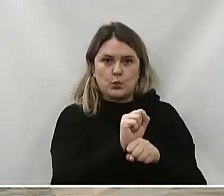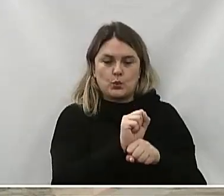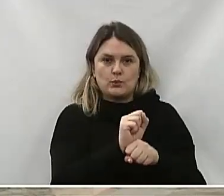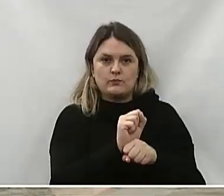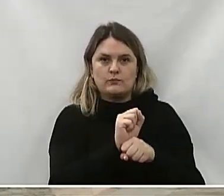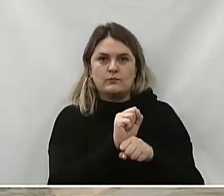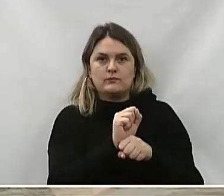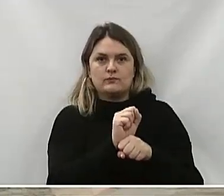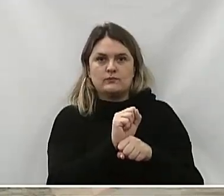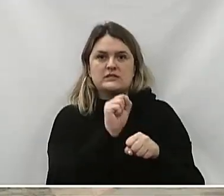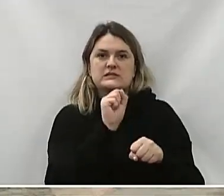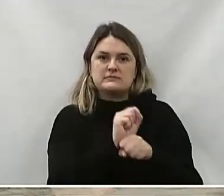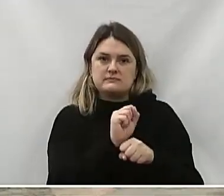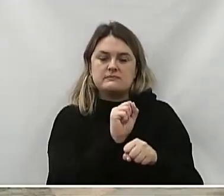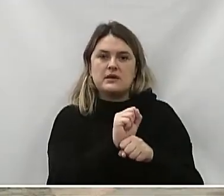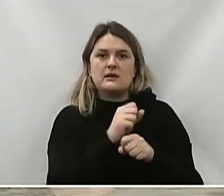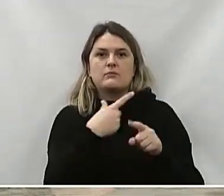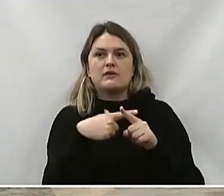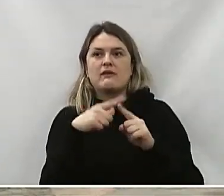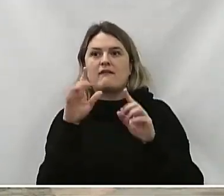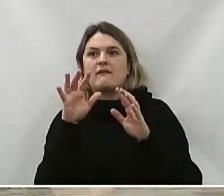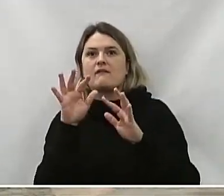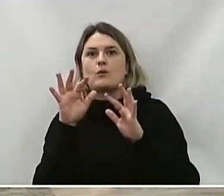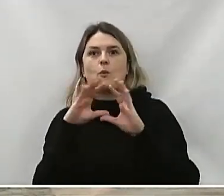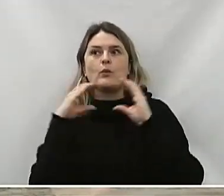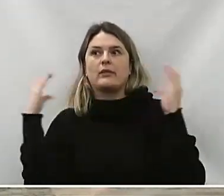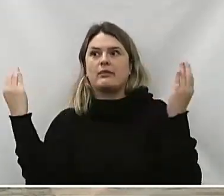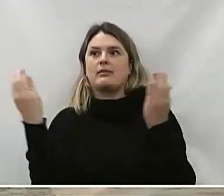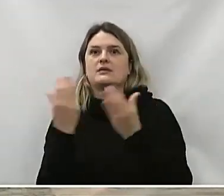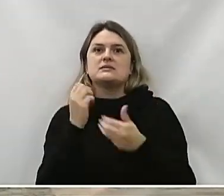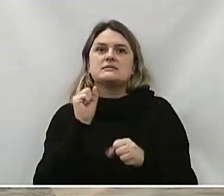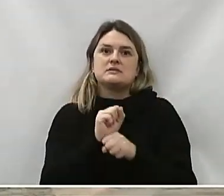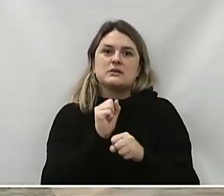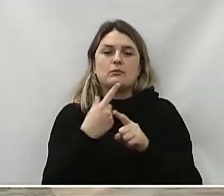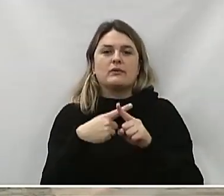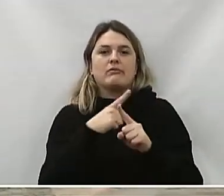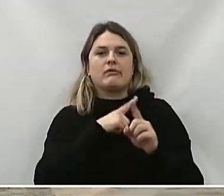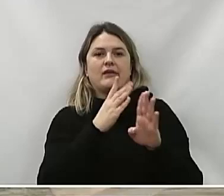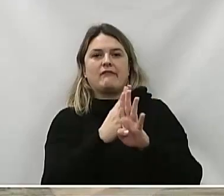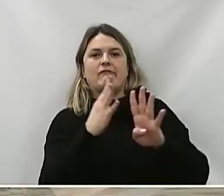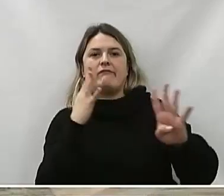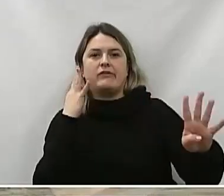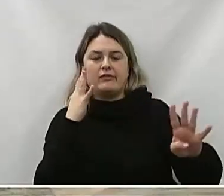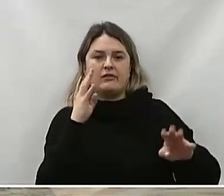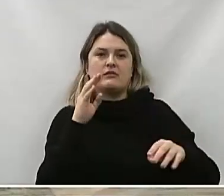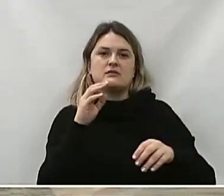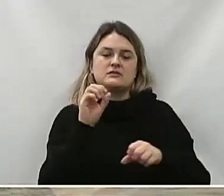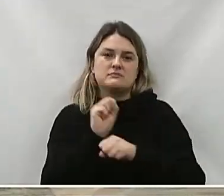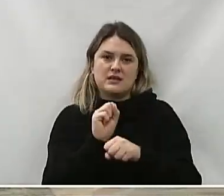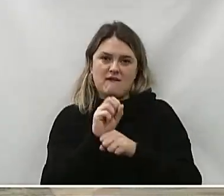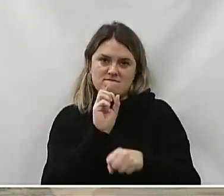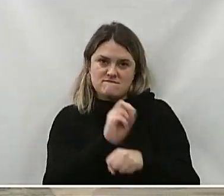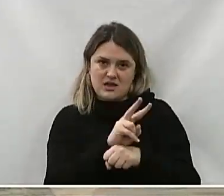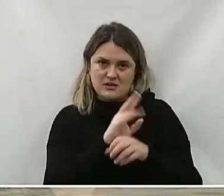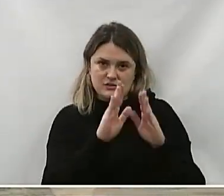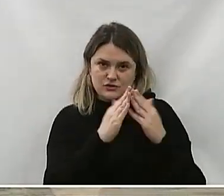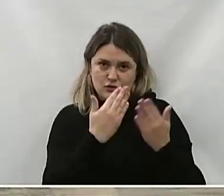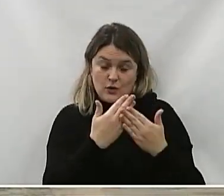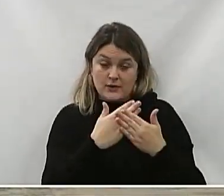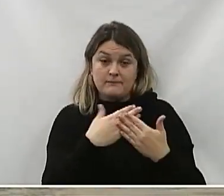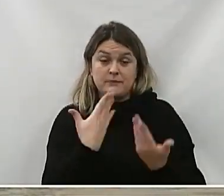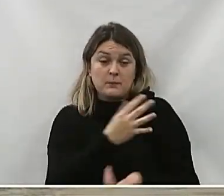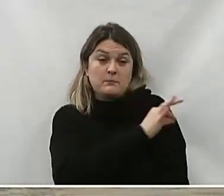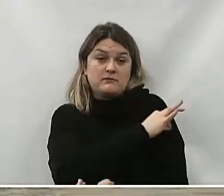esperando pelos pais familiares às vezes estão aguardando fila de espera para colocar seu filho e o prefeito